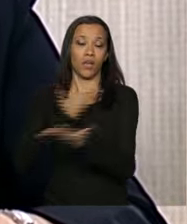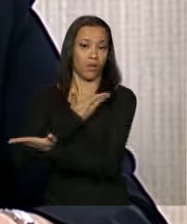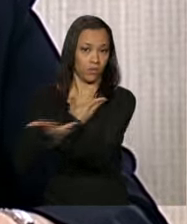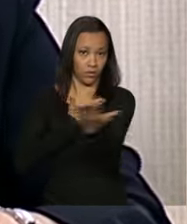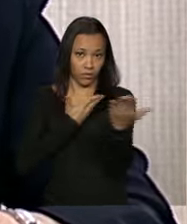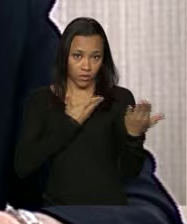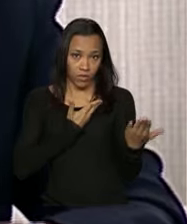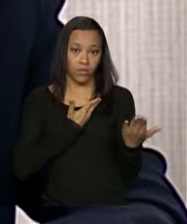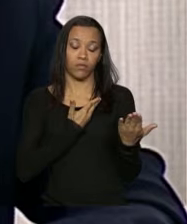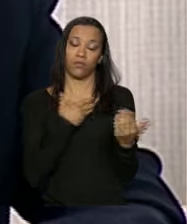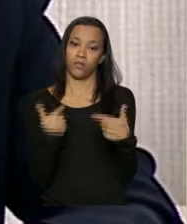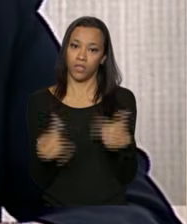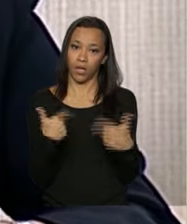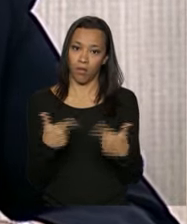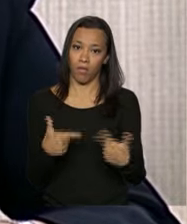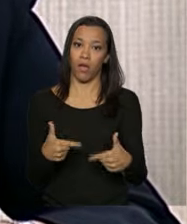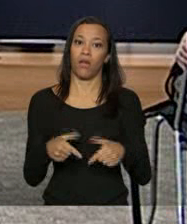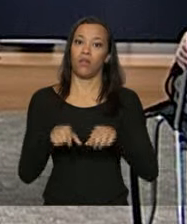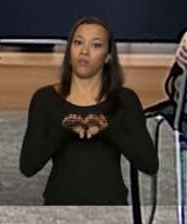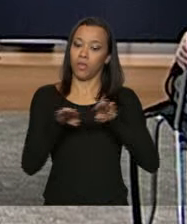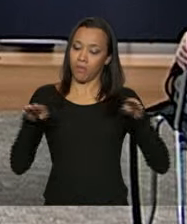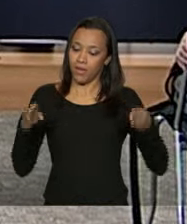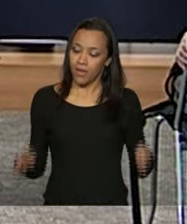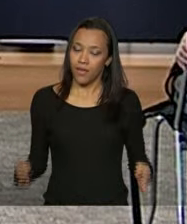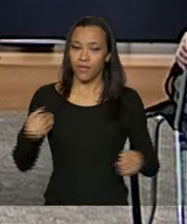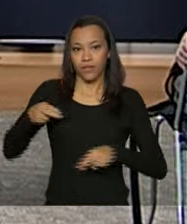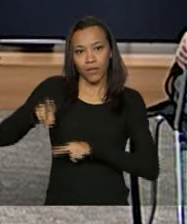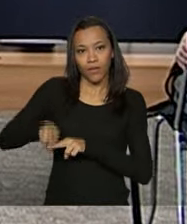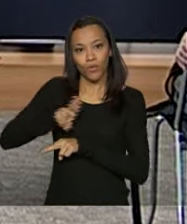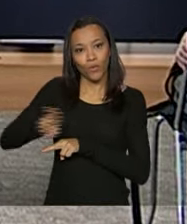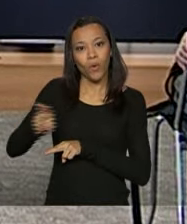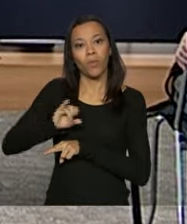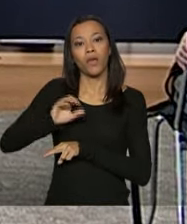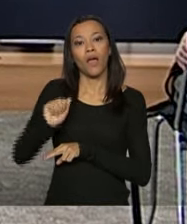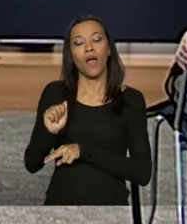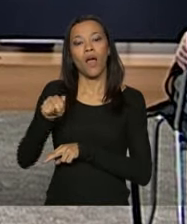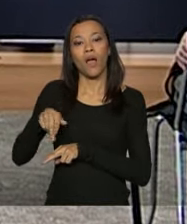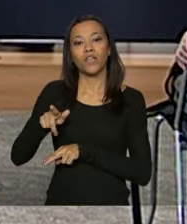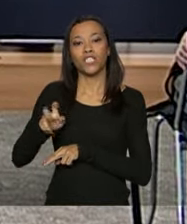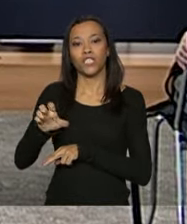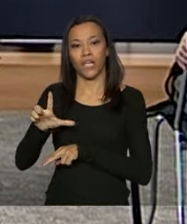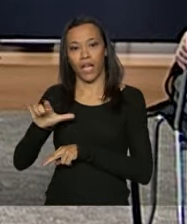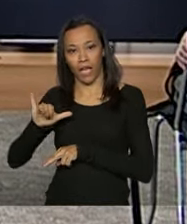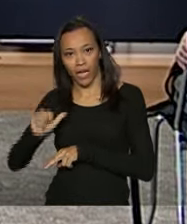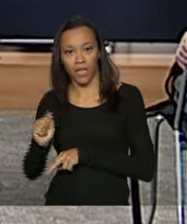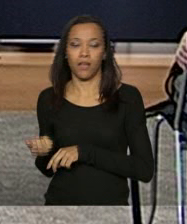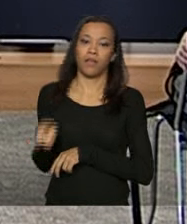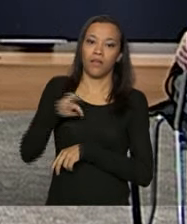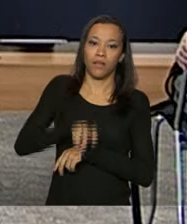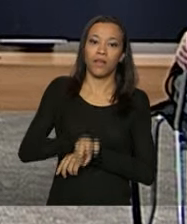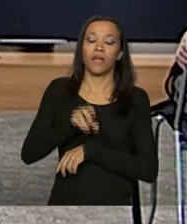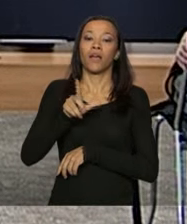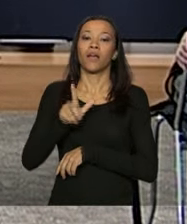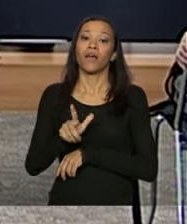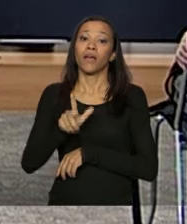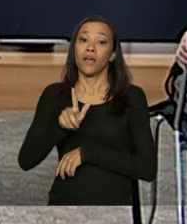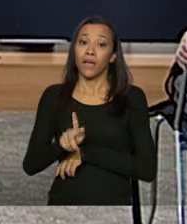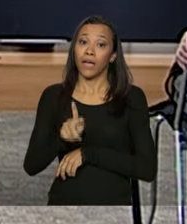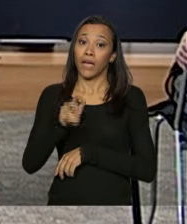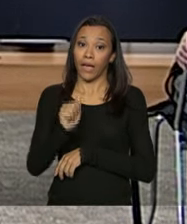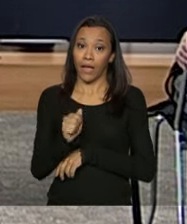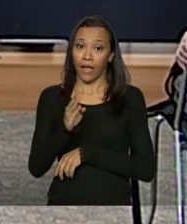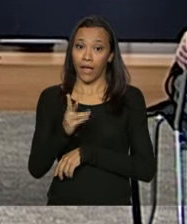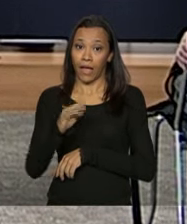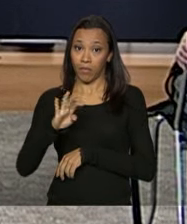de governo da mesa, Angélica e Gabriel, aqueles que por aqui já passaram e deixaram sua marca Salete,